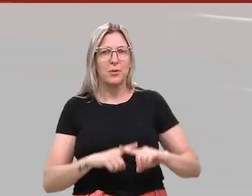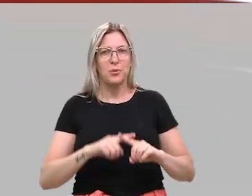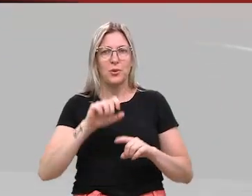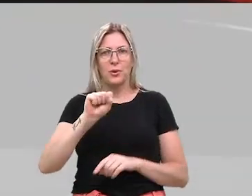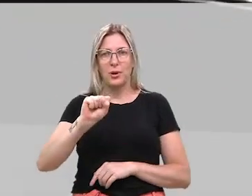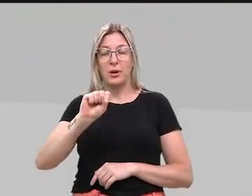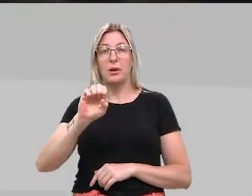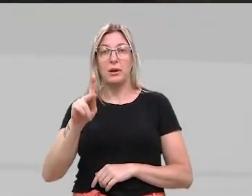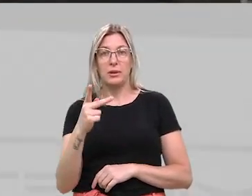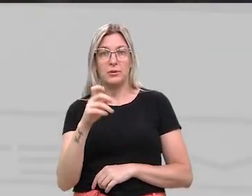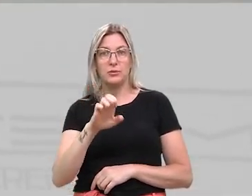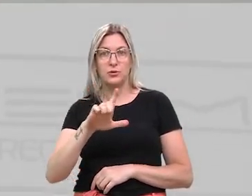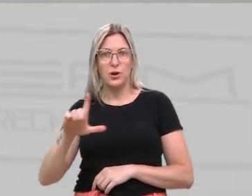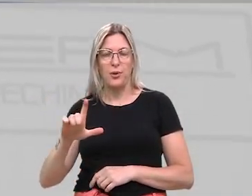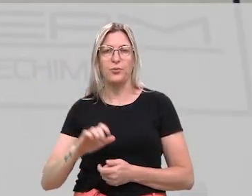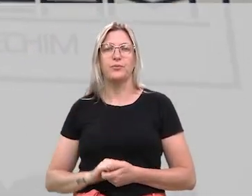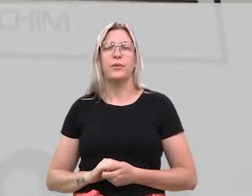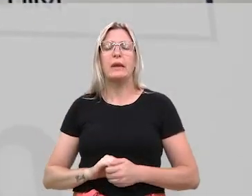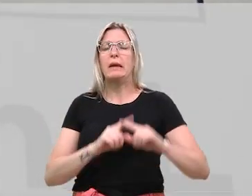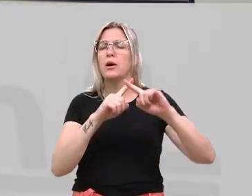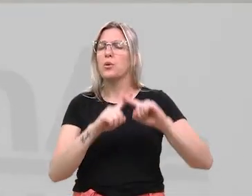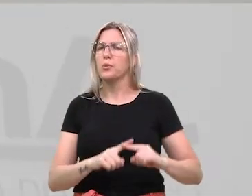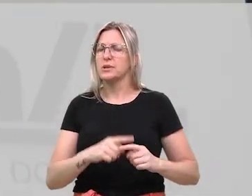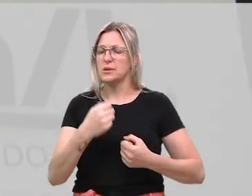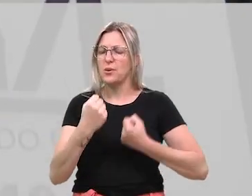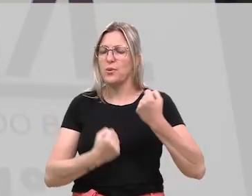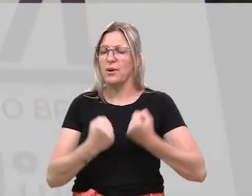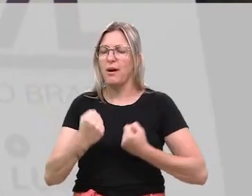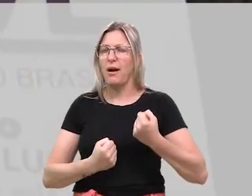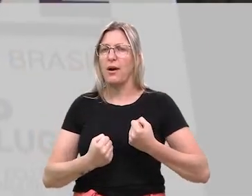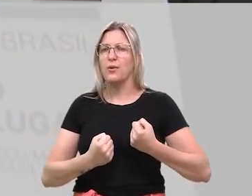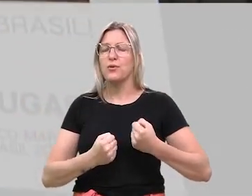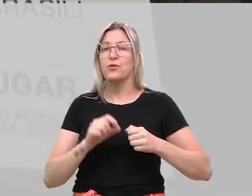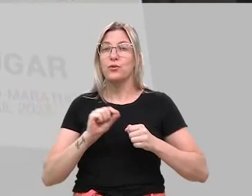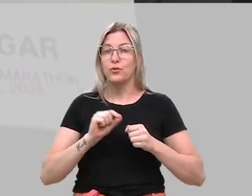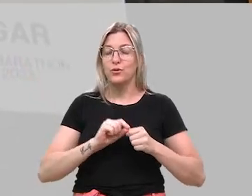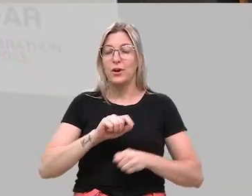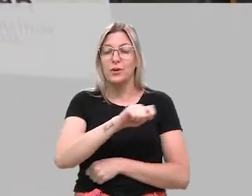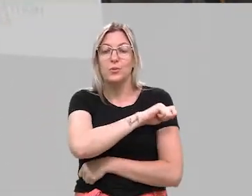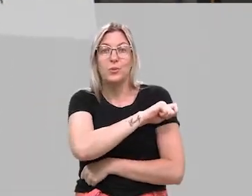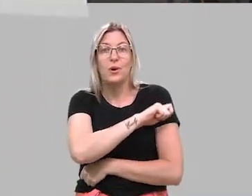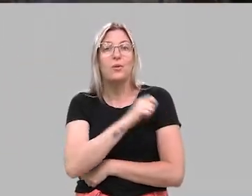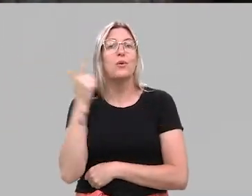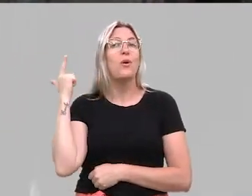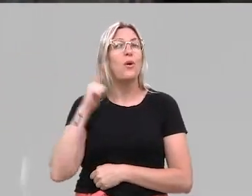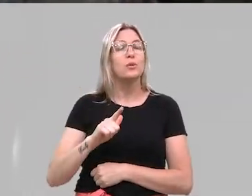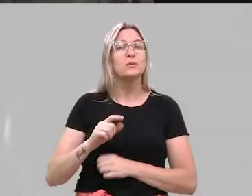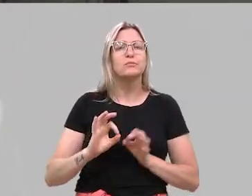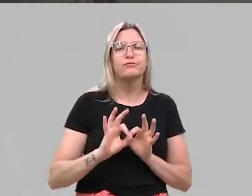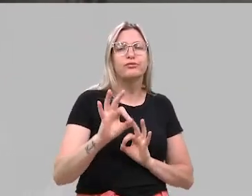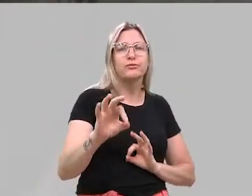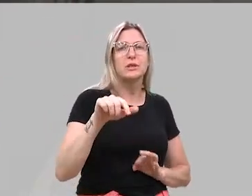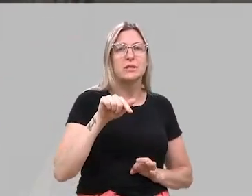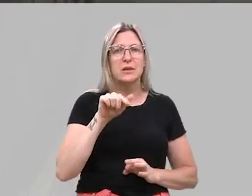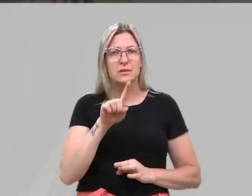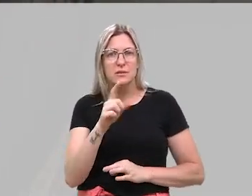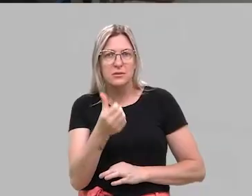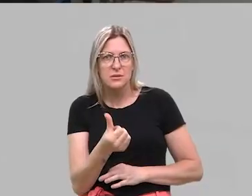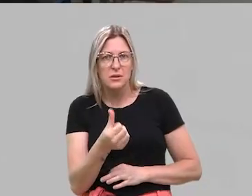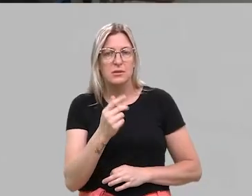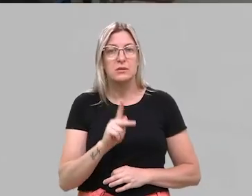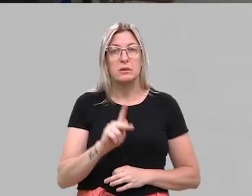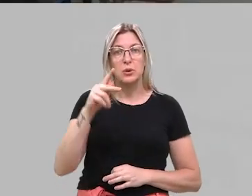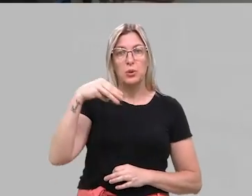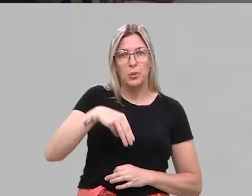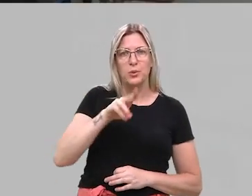Eco Marathon. Na competição, o veículo construído pelos alunos percorreu 716 km por litro de combustível.